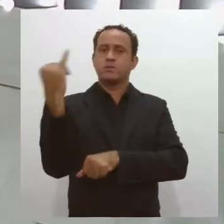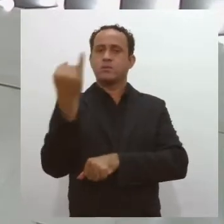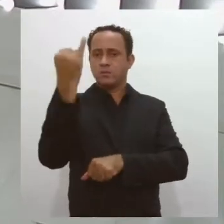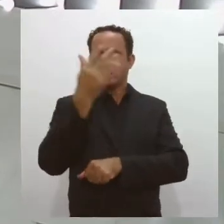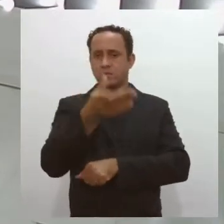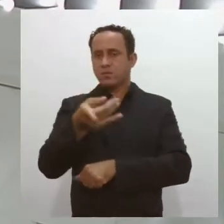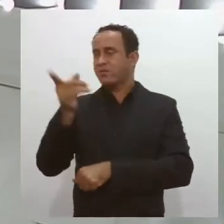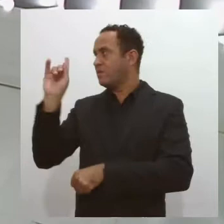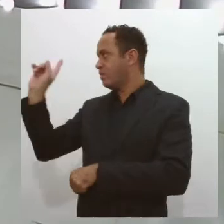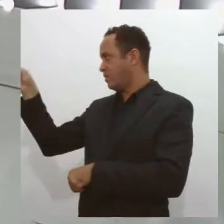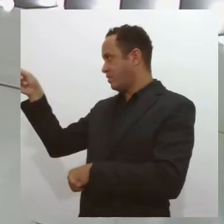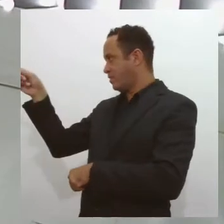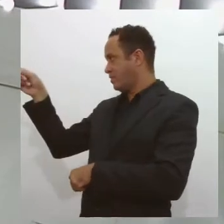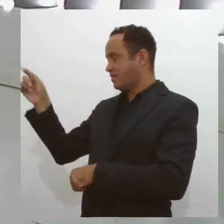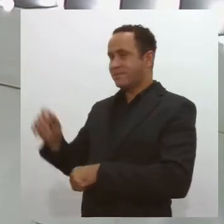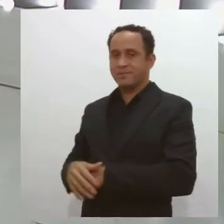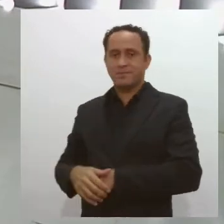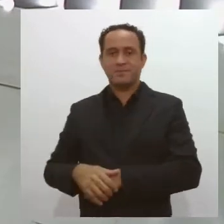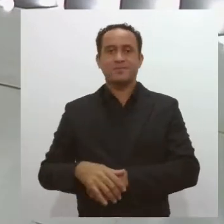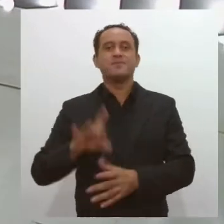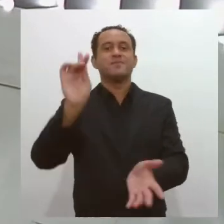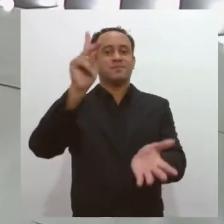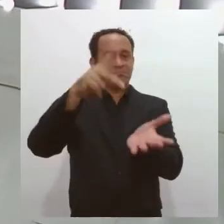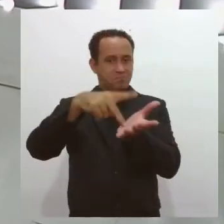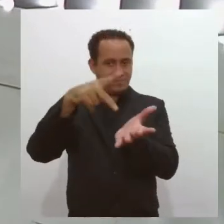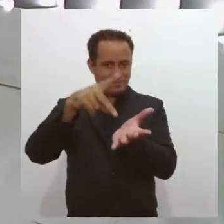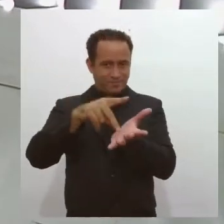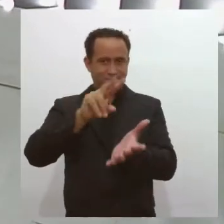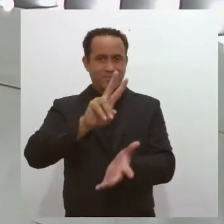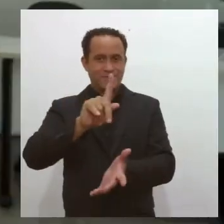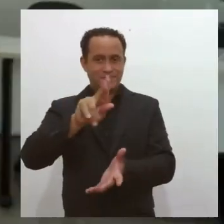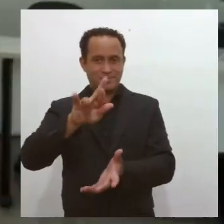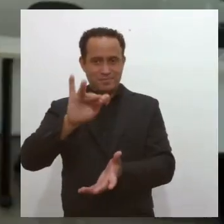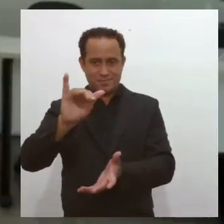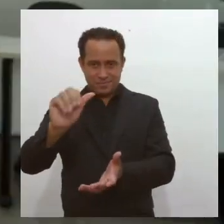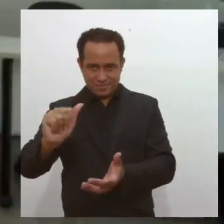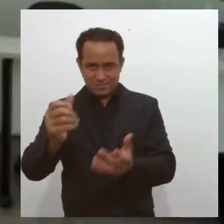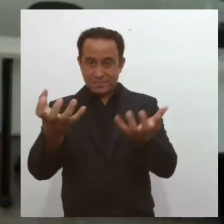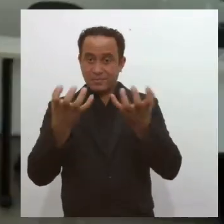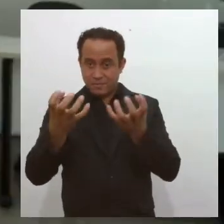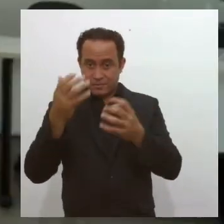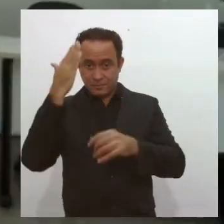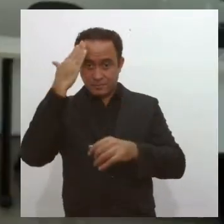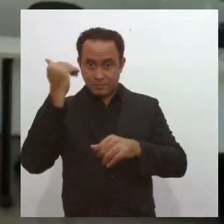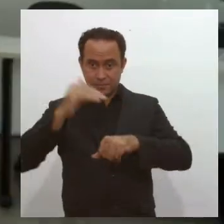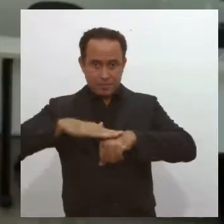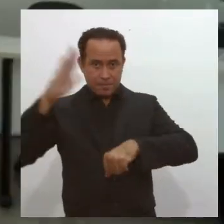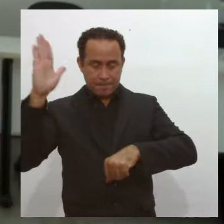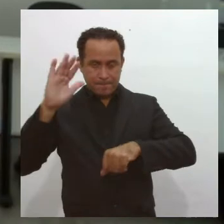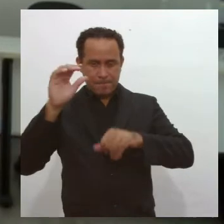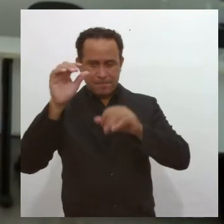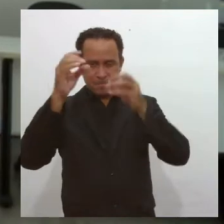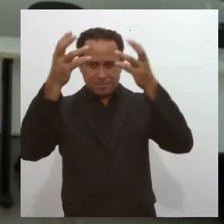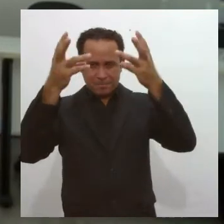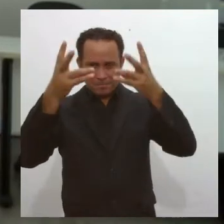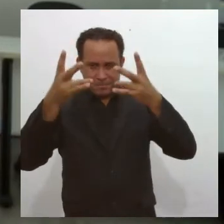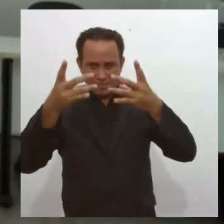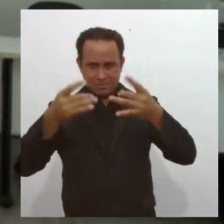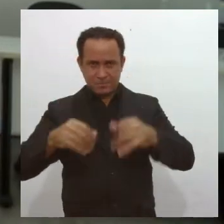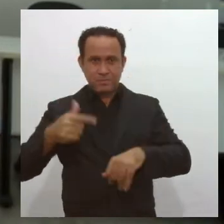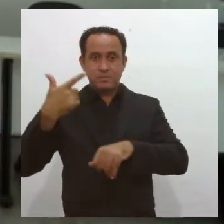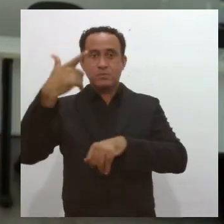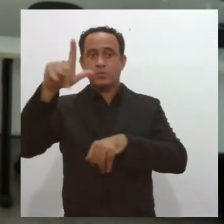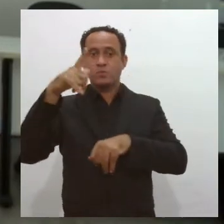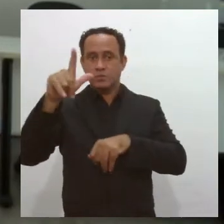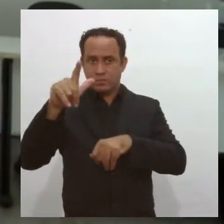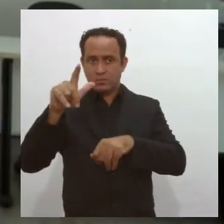não é mesmo, Stephanie? É verdade, Valquíria. Para quem quiser acessar essas informações mais detalhadas e outras informações,